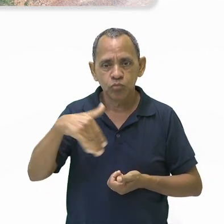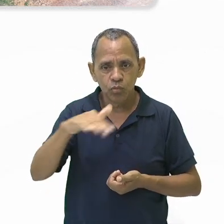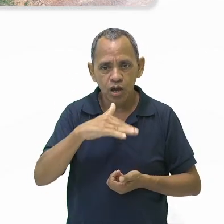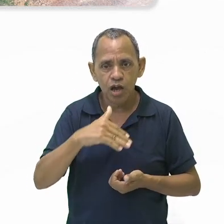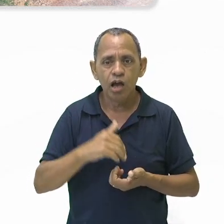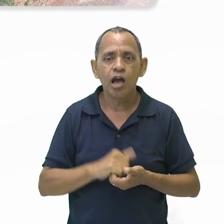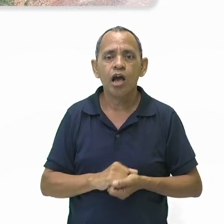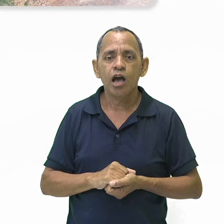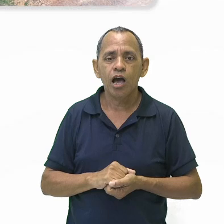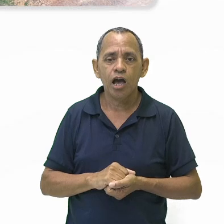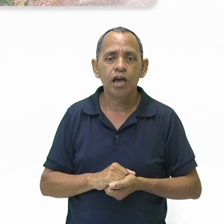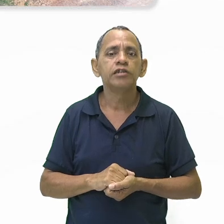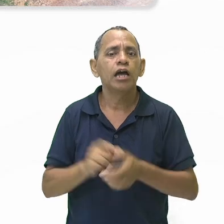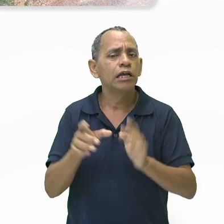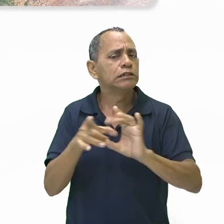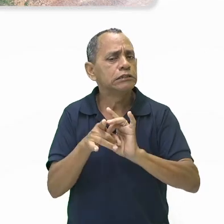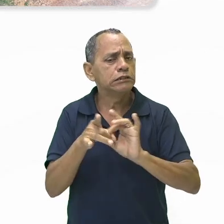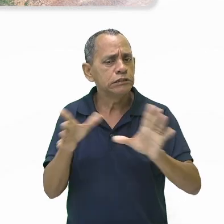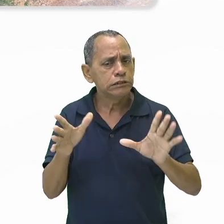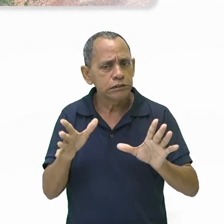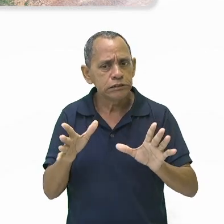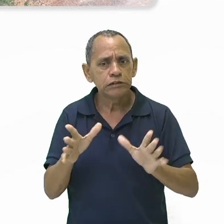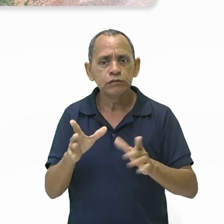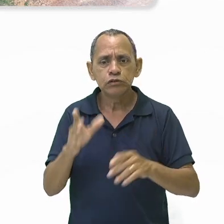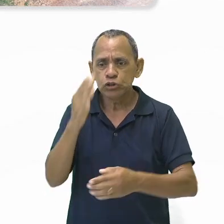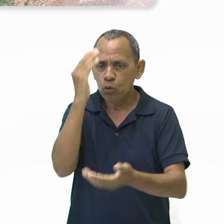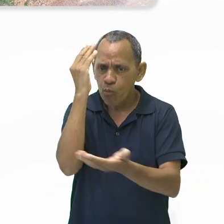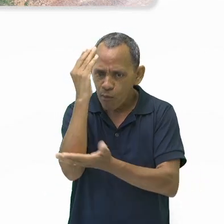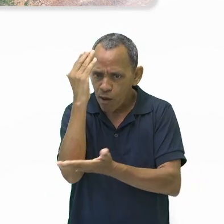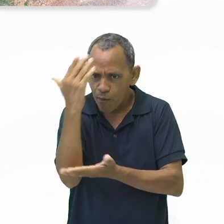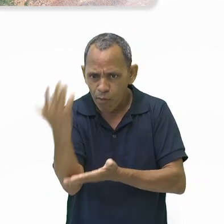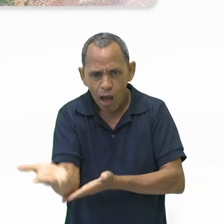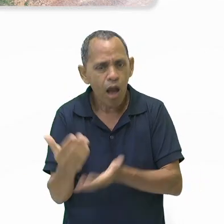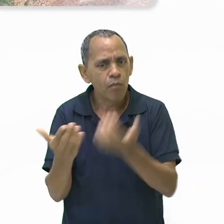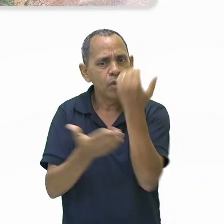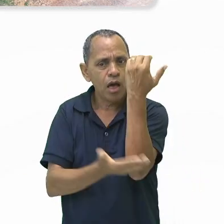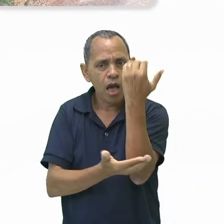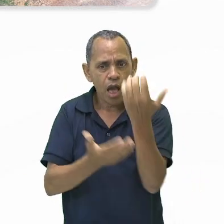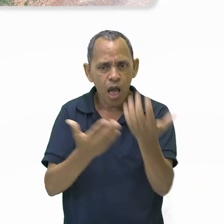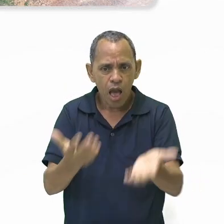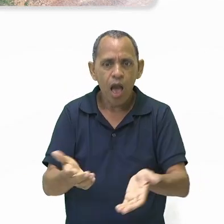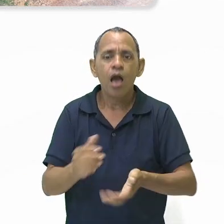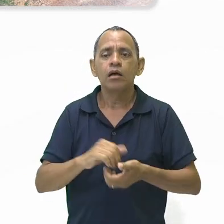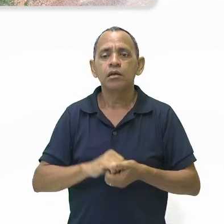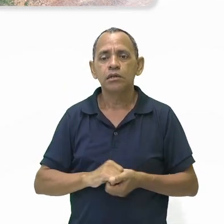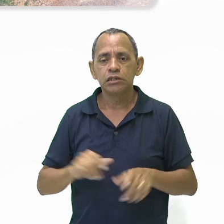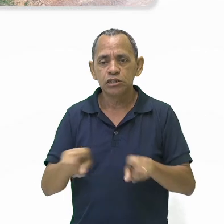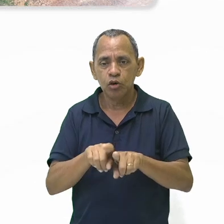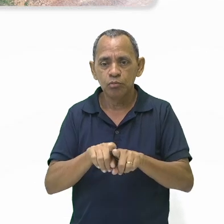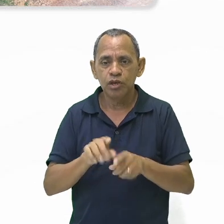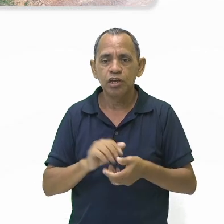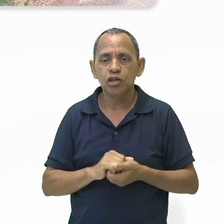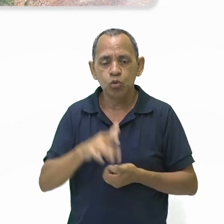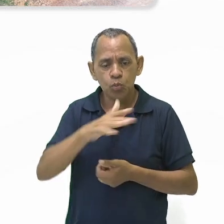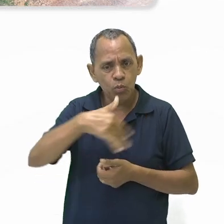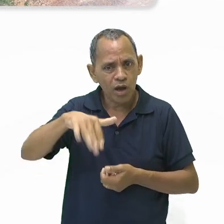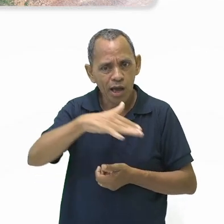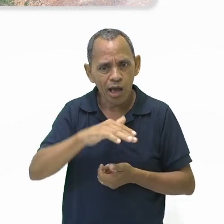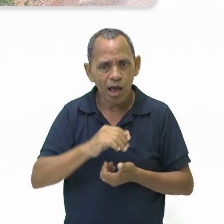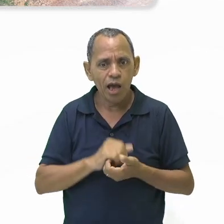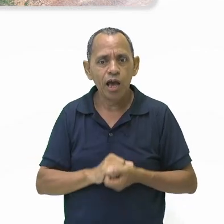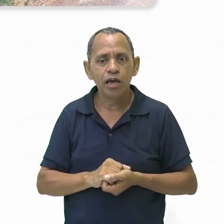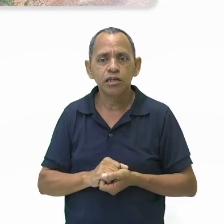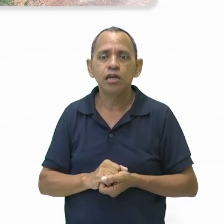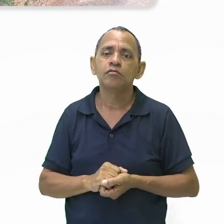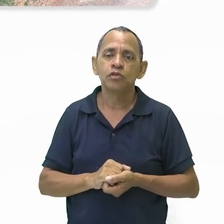desmatamento ilegal como sendo muito forte, né? Muito presente na realidade brasileira. Não adianta falar que está